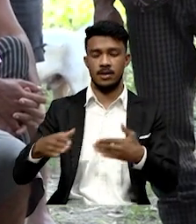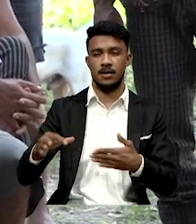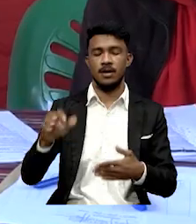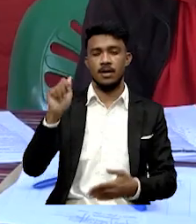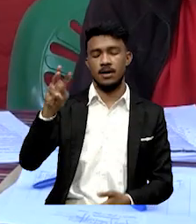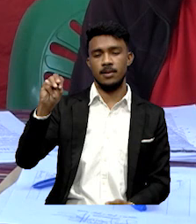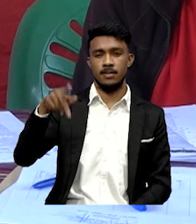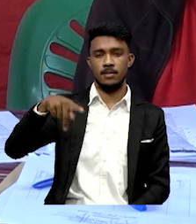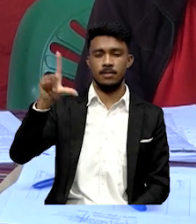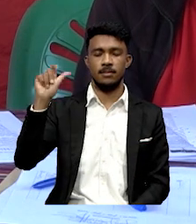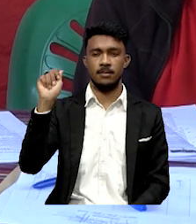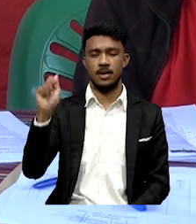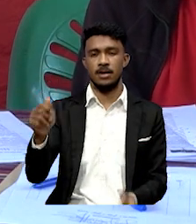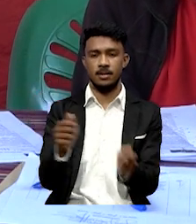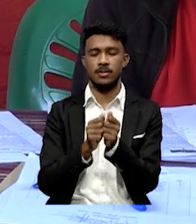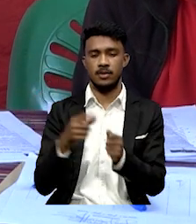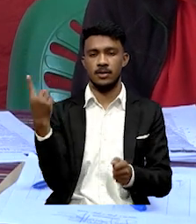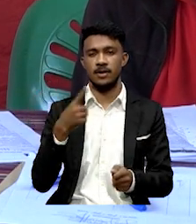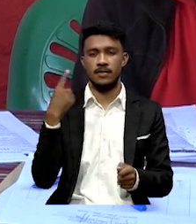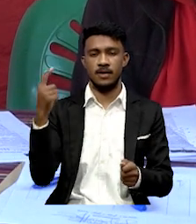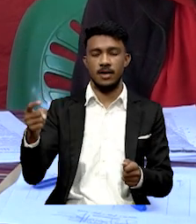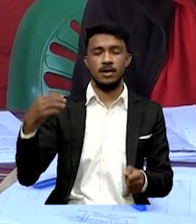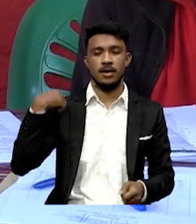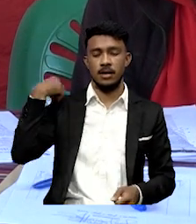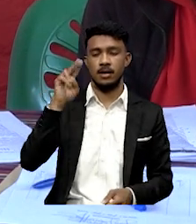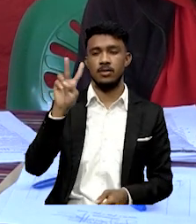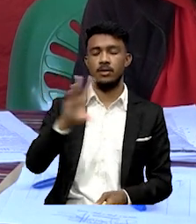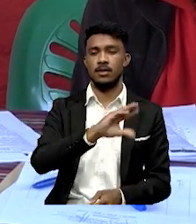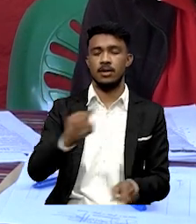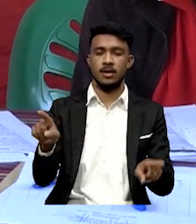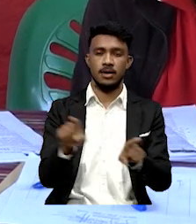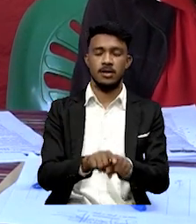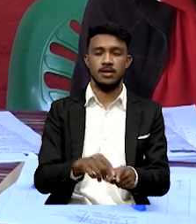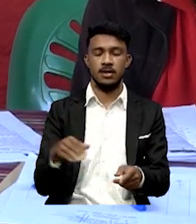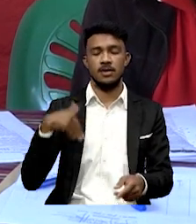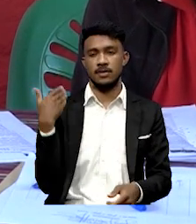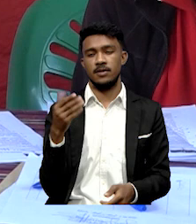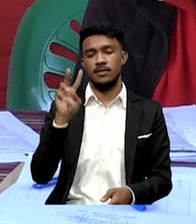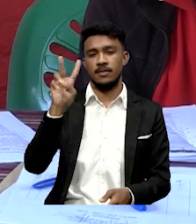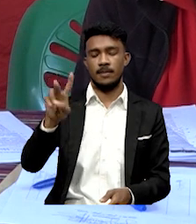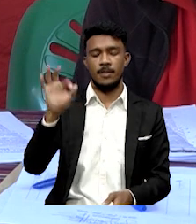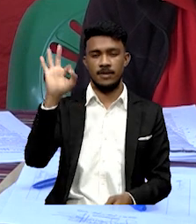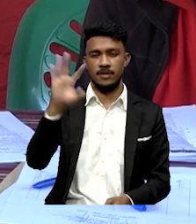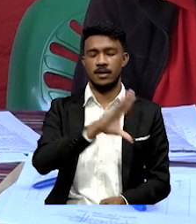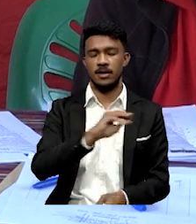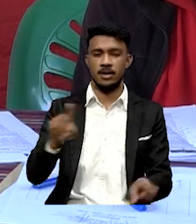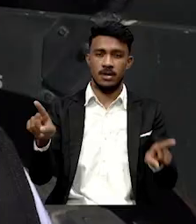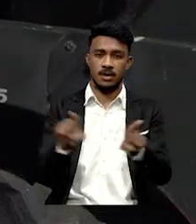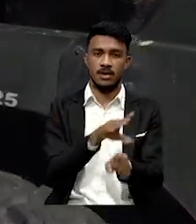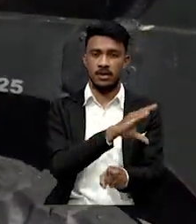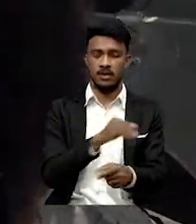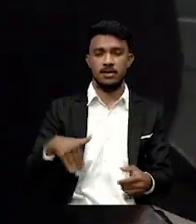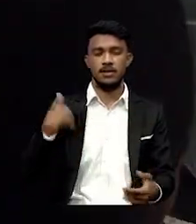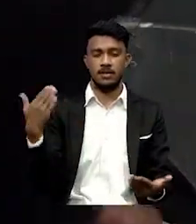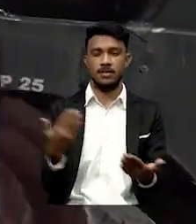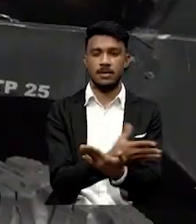Kaira Hamutuk na Fatin, candidato na enrua no dar zeração Fretilin. Candidato Geramos Horta no dar primeira geração, no